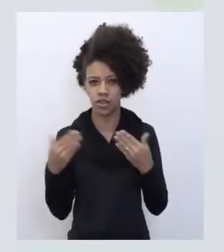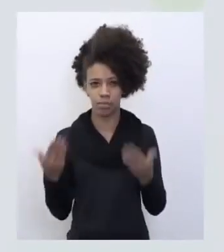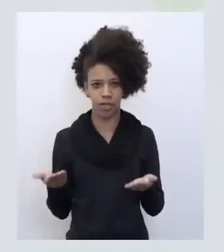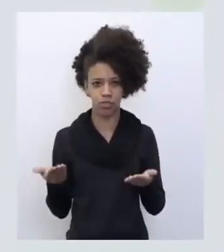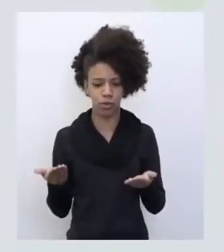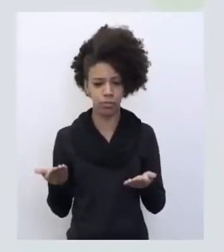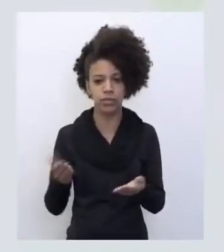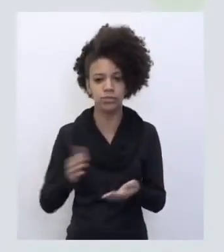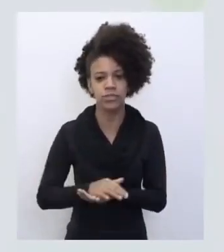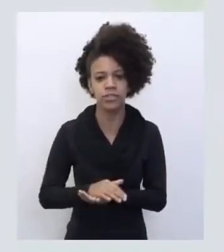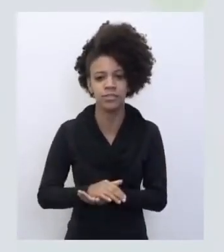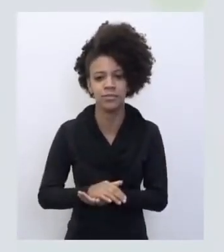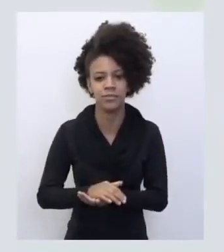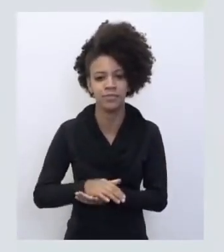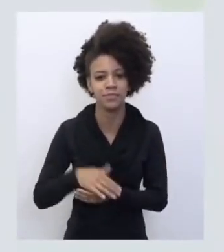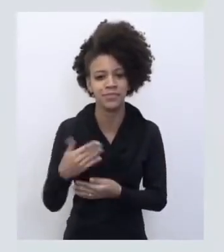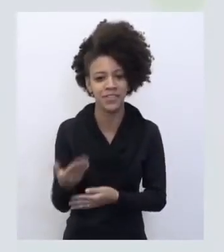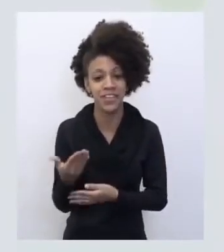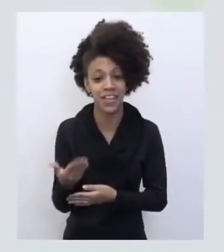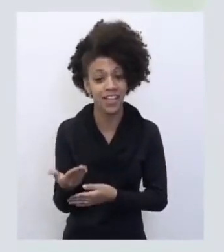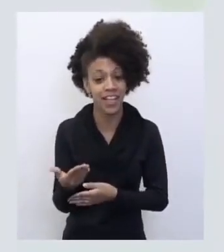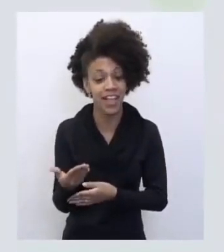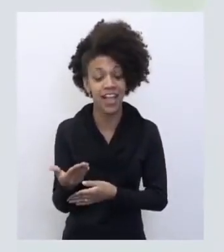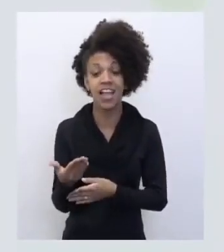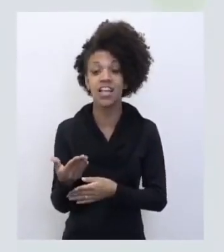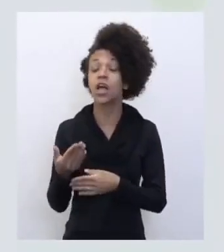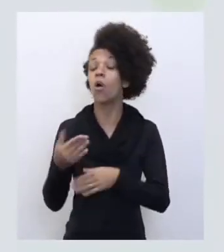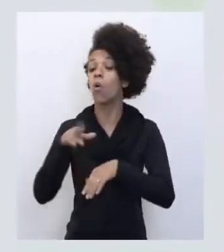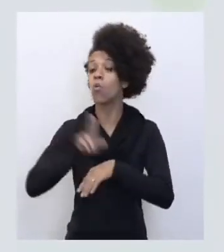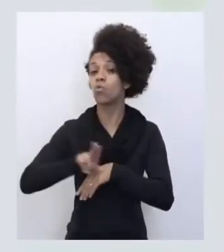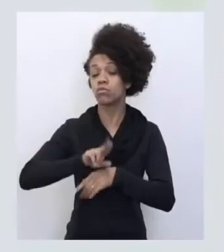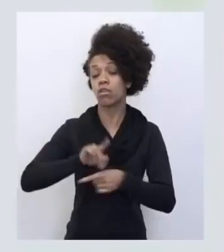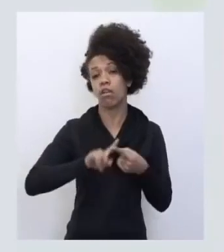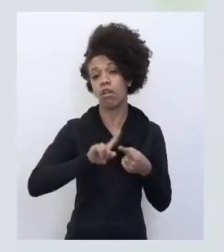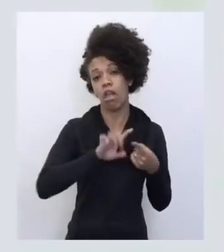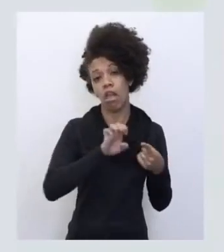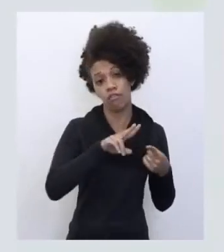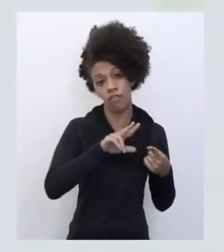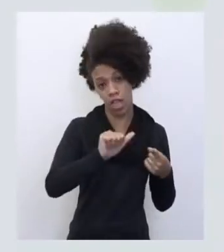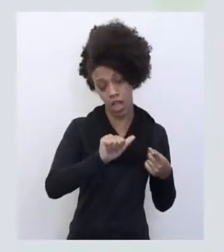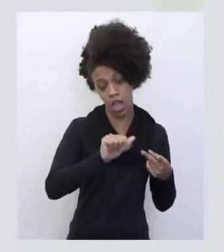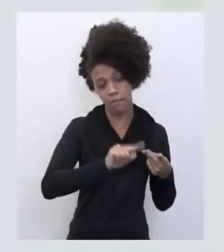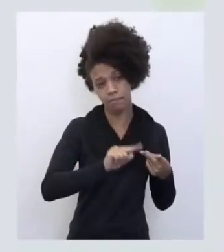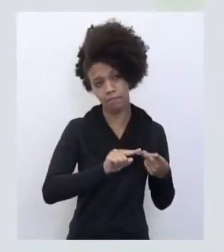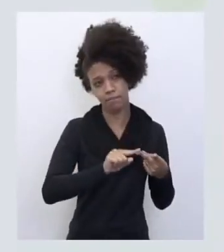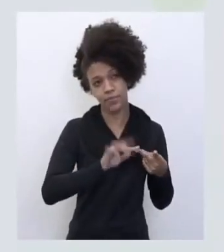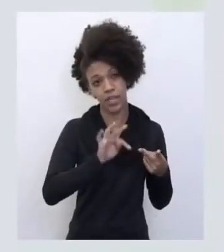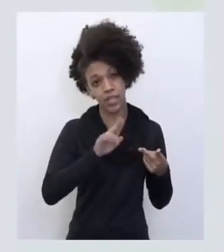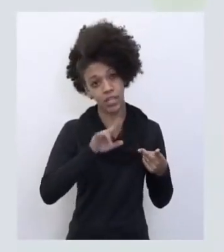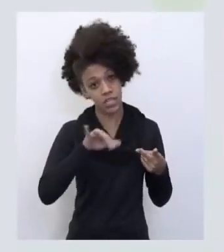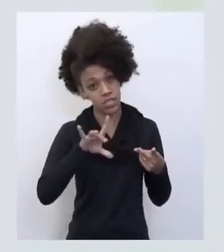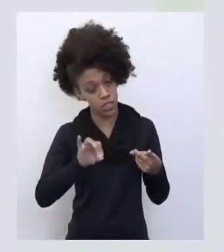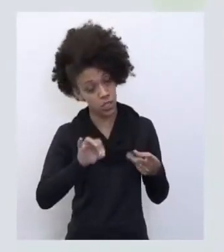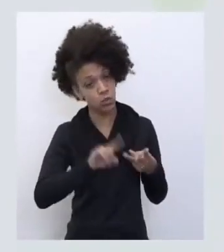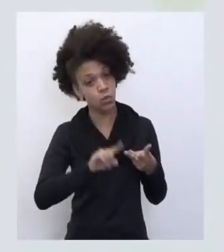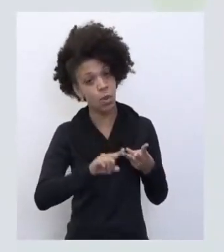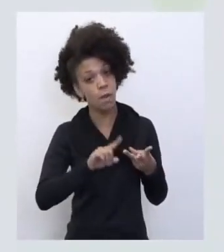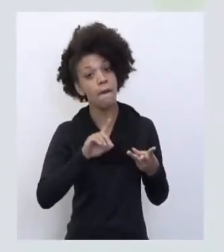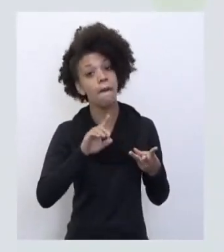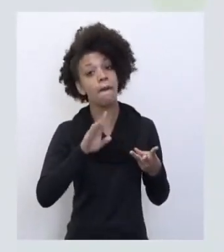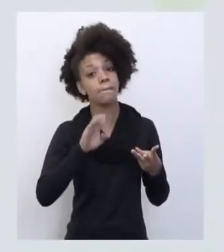para o acabamento tem aplicação de materiais diferentes. EVA, tem tecido, uma bexiga na